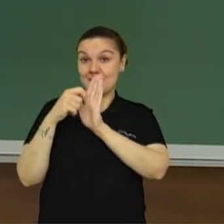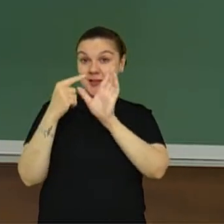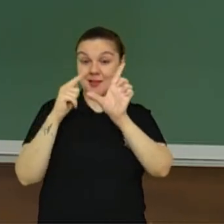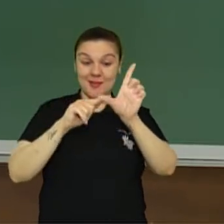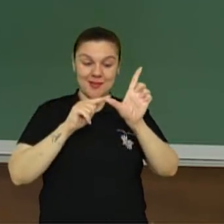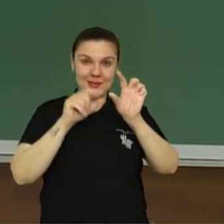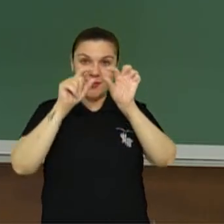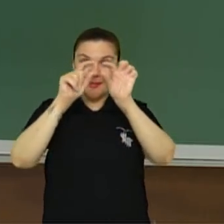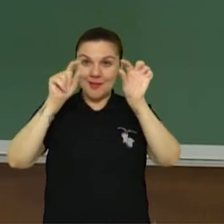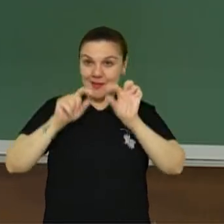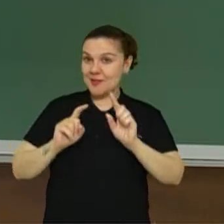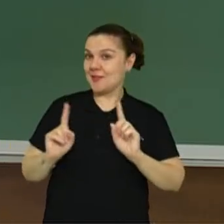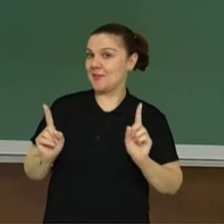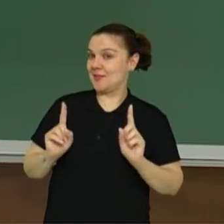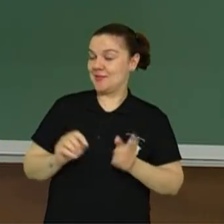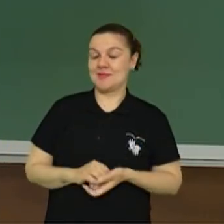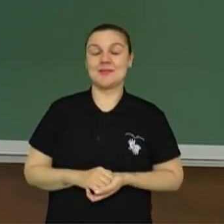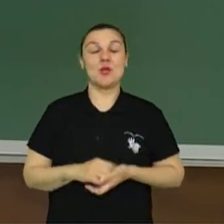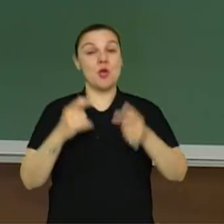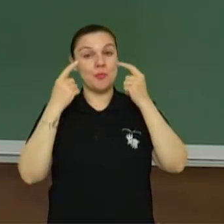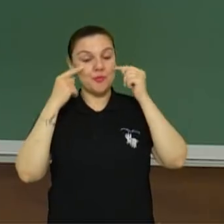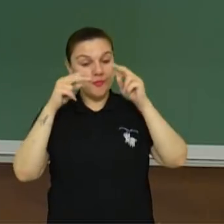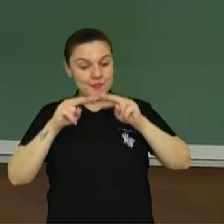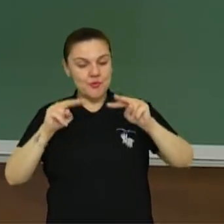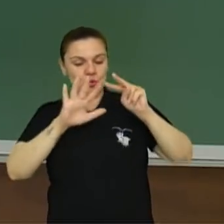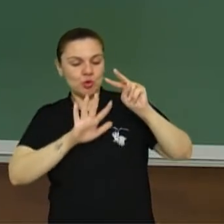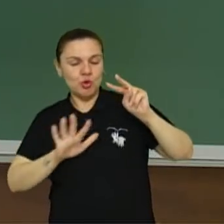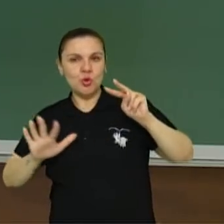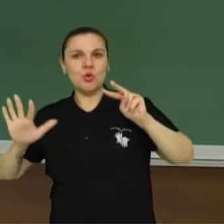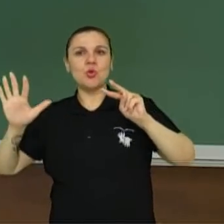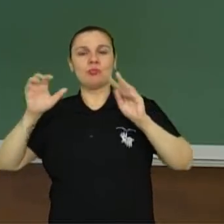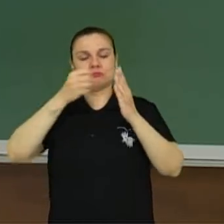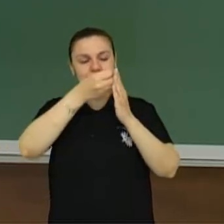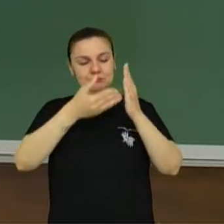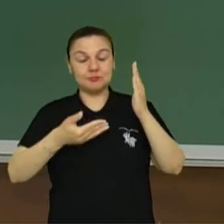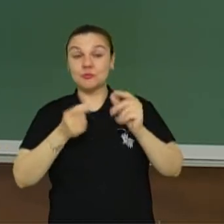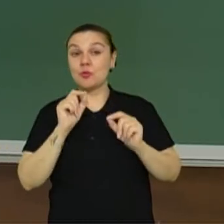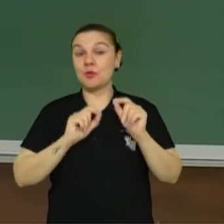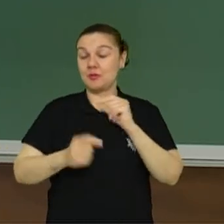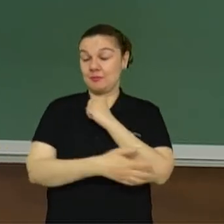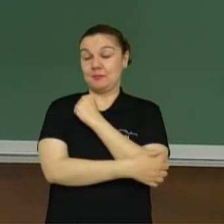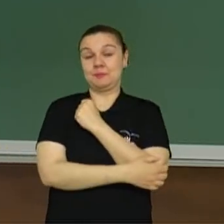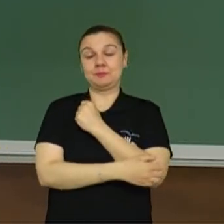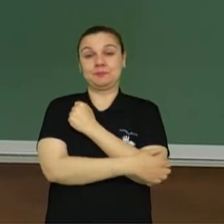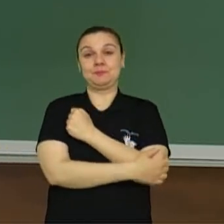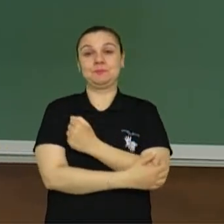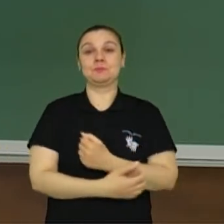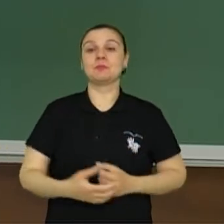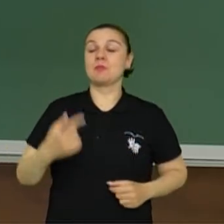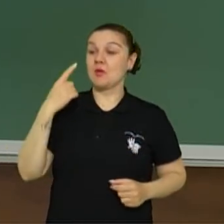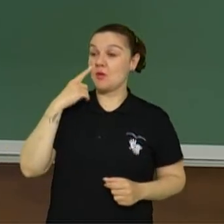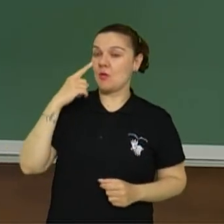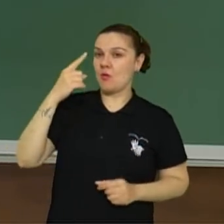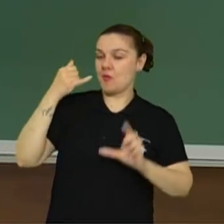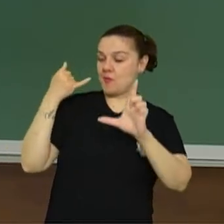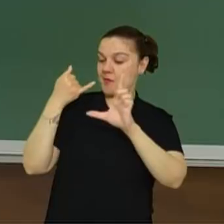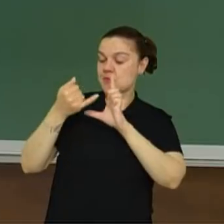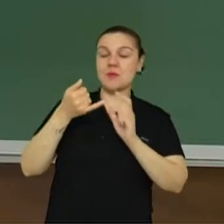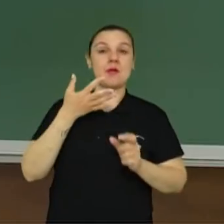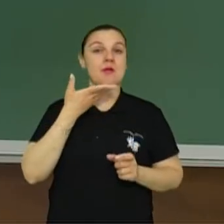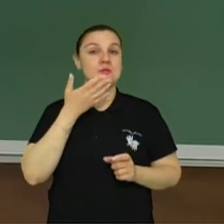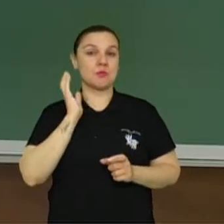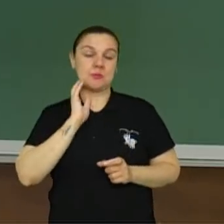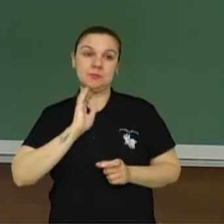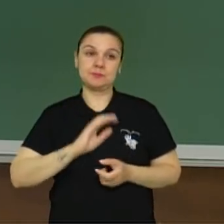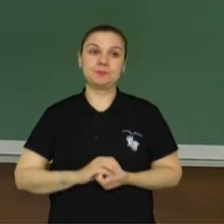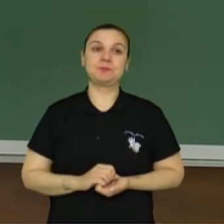vou observar somente a parte escrita, eu tenho que observar todos os detalhes presentes. Quais são esses detalhes? As imagens, as cores,